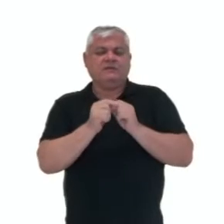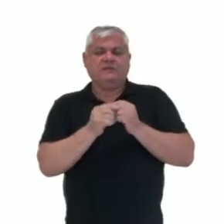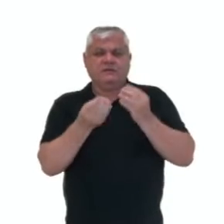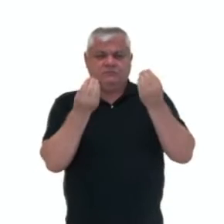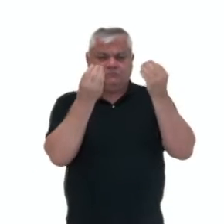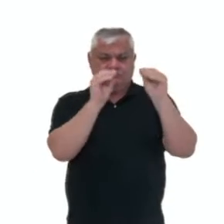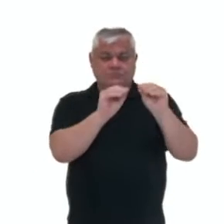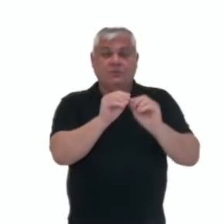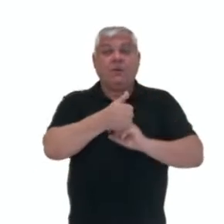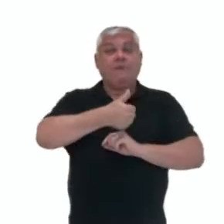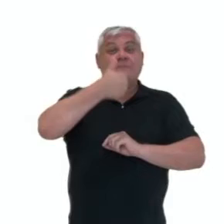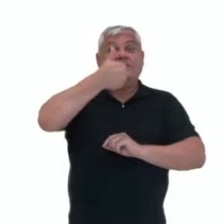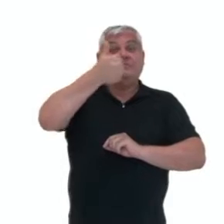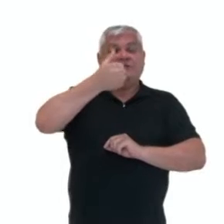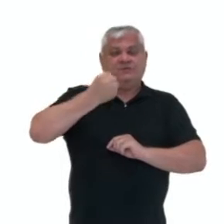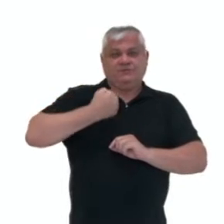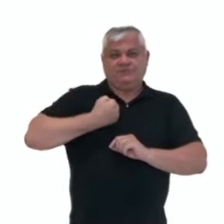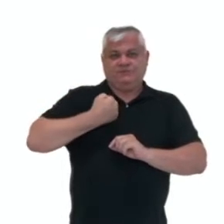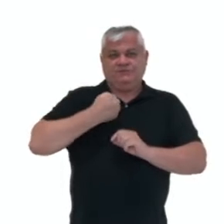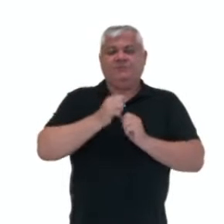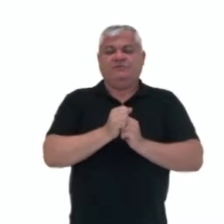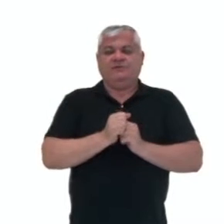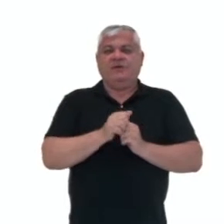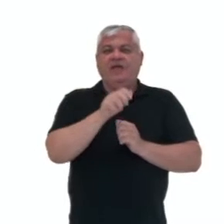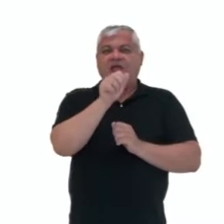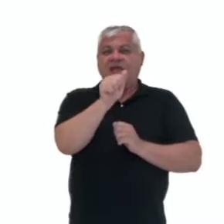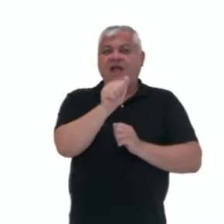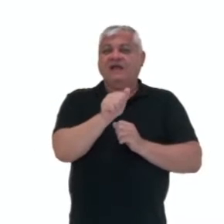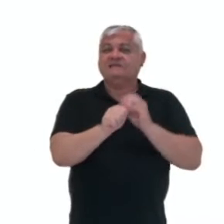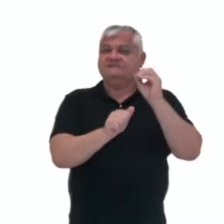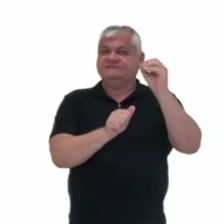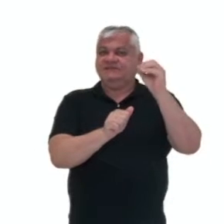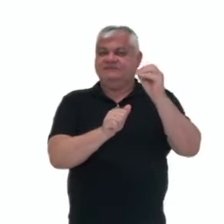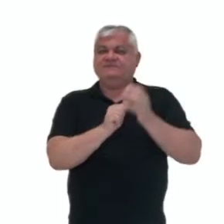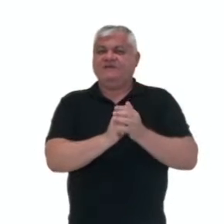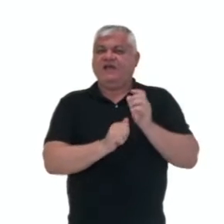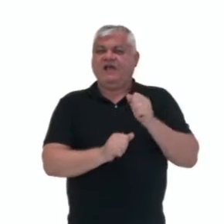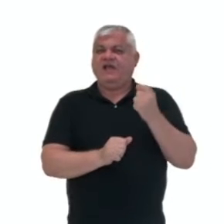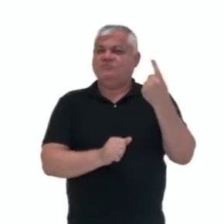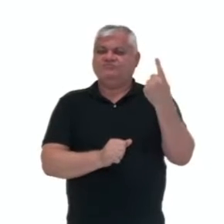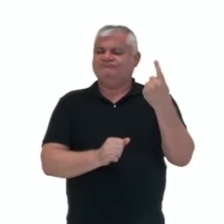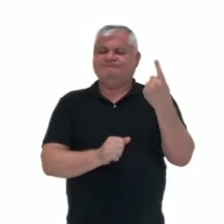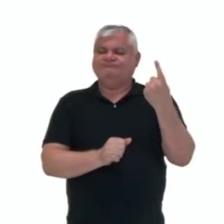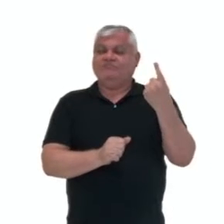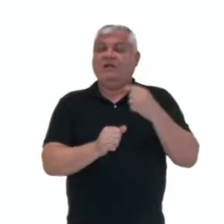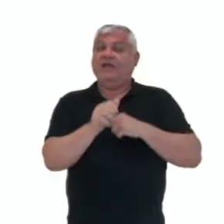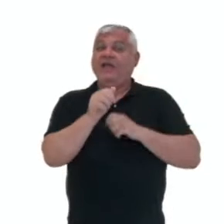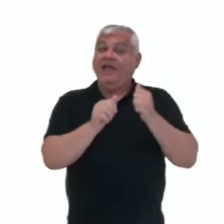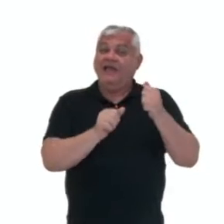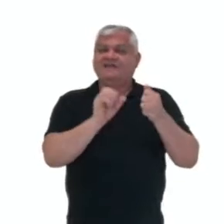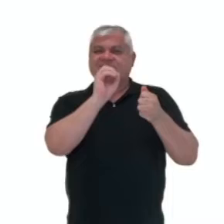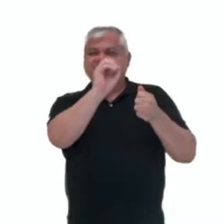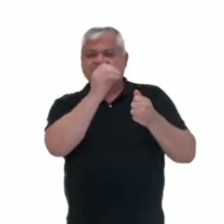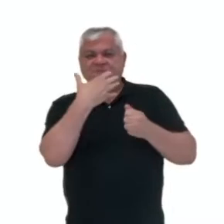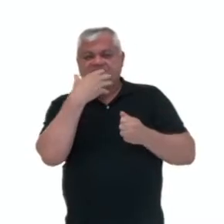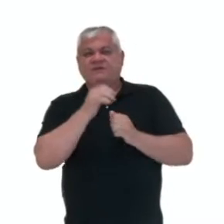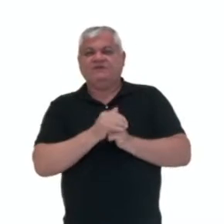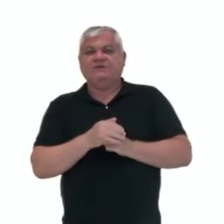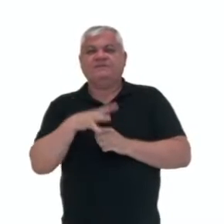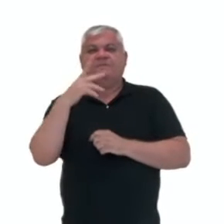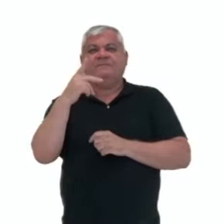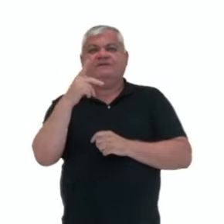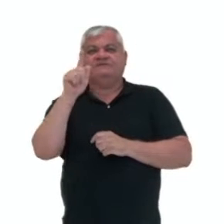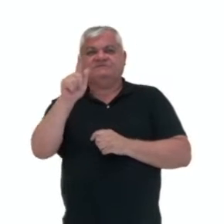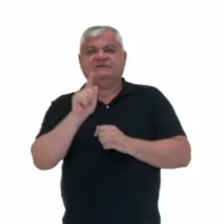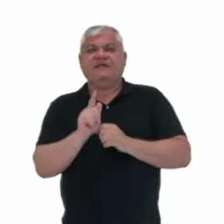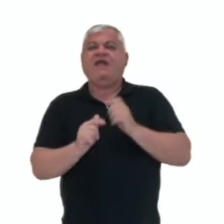o primeiro termo como A0 e não A1, ficando o termo geral da PG dado